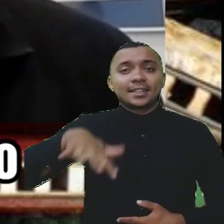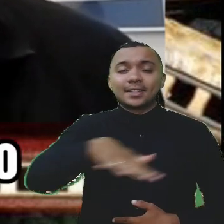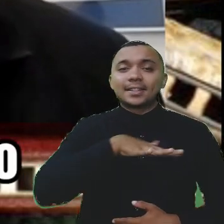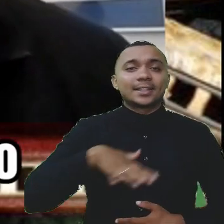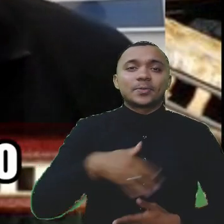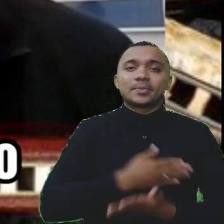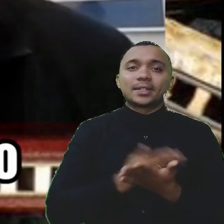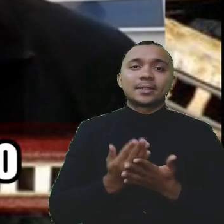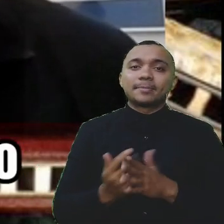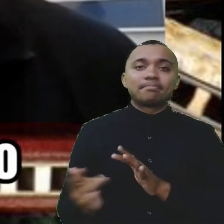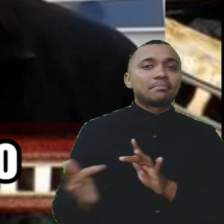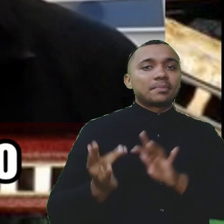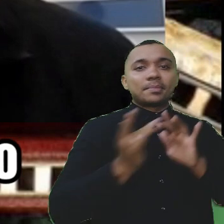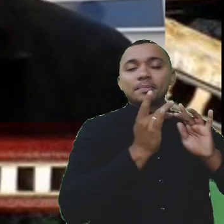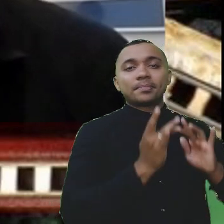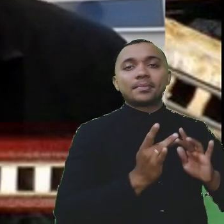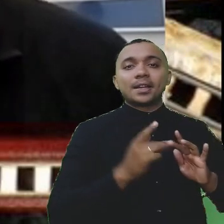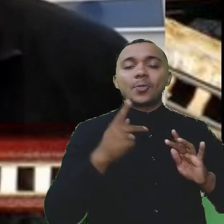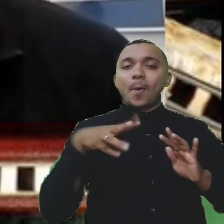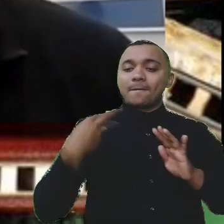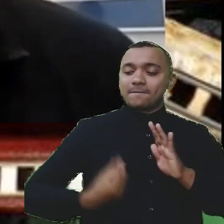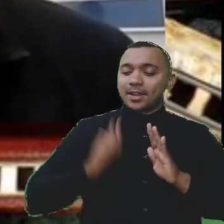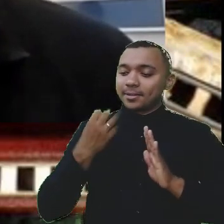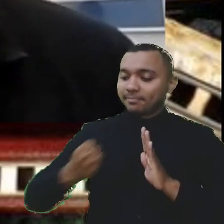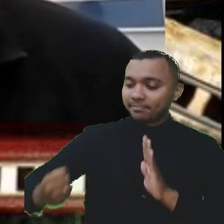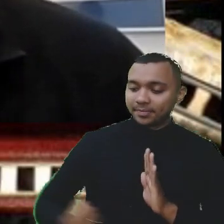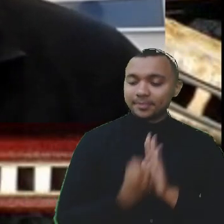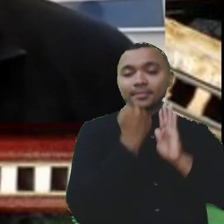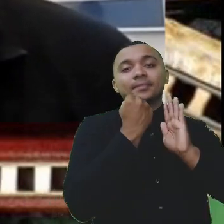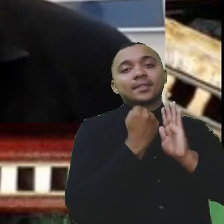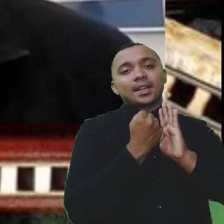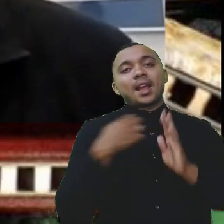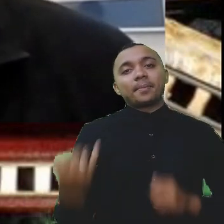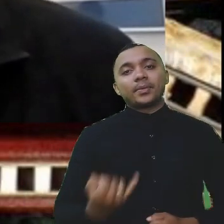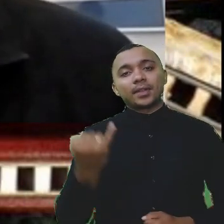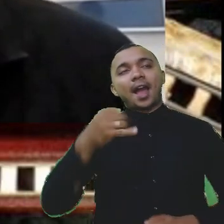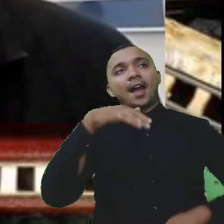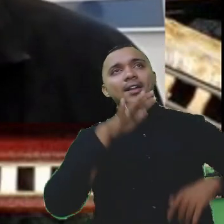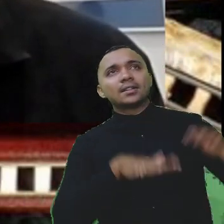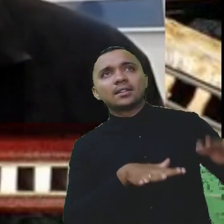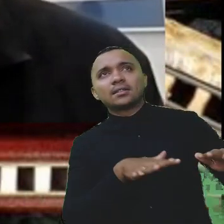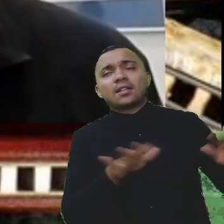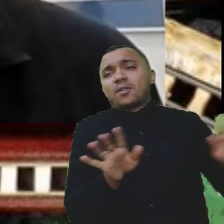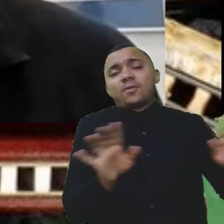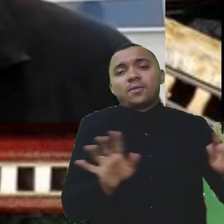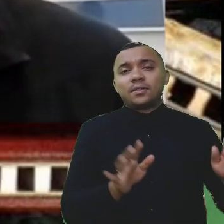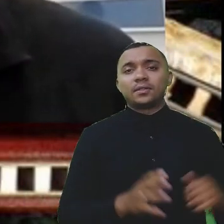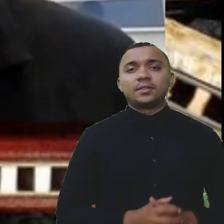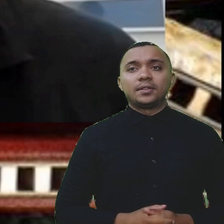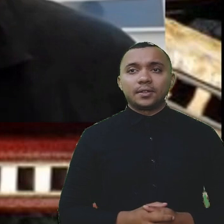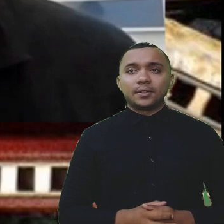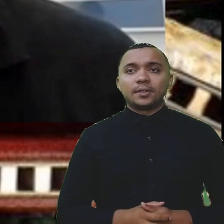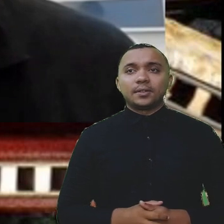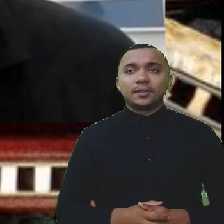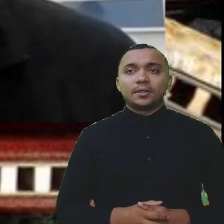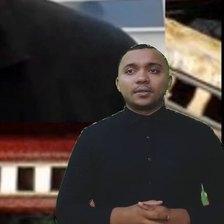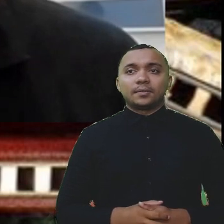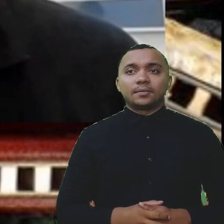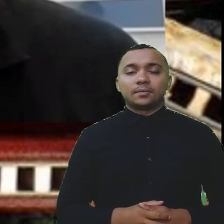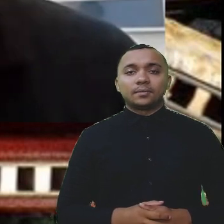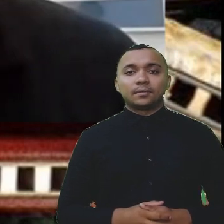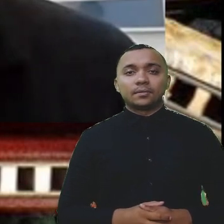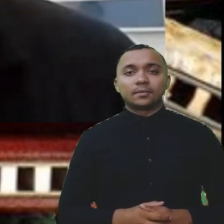por você e deixam esse rastro tão importante que às vezes não, que modifica a vida da gente.